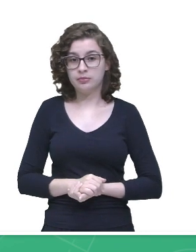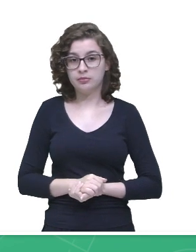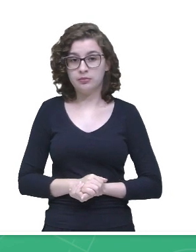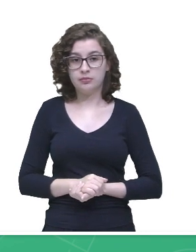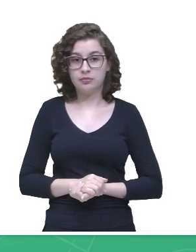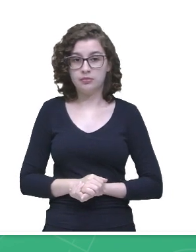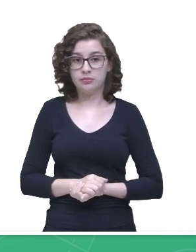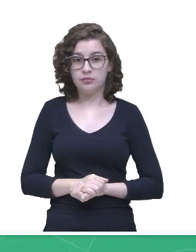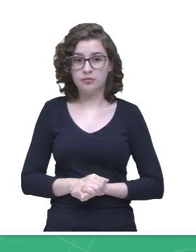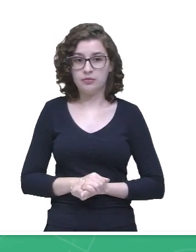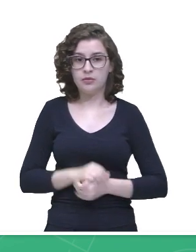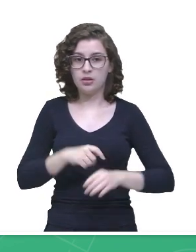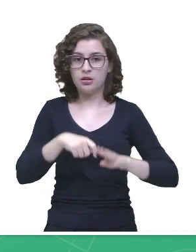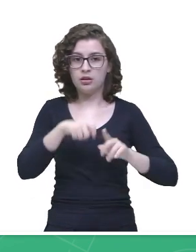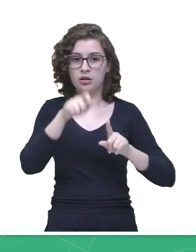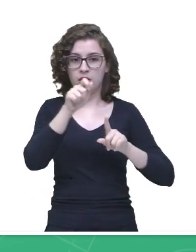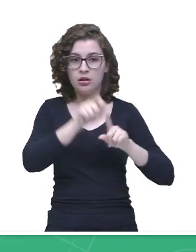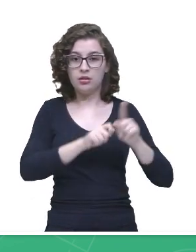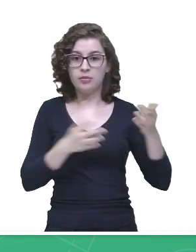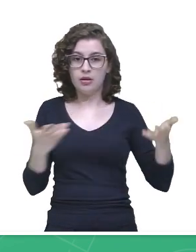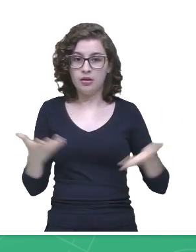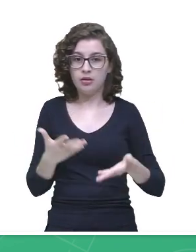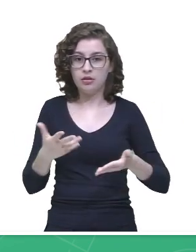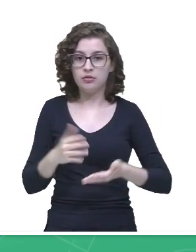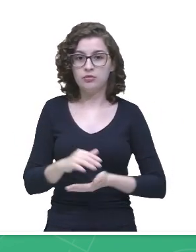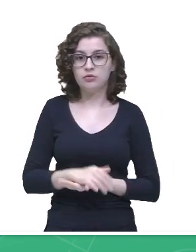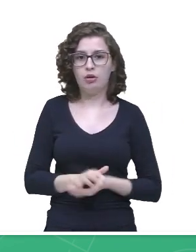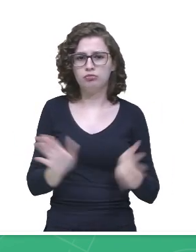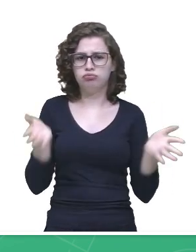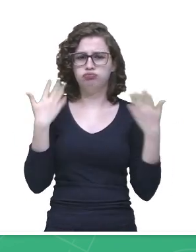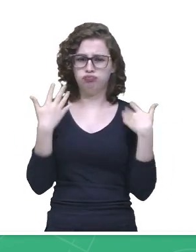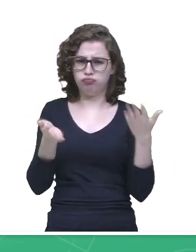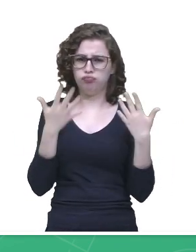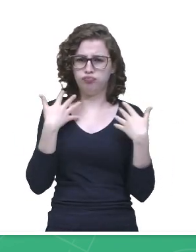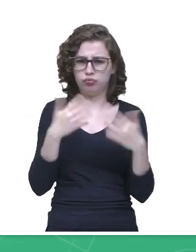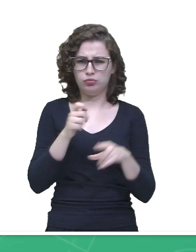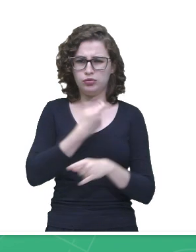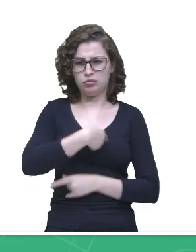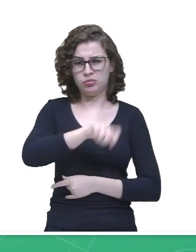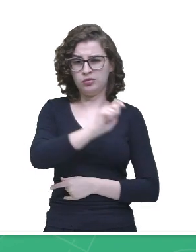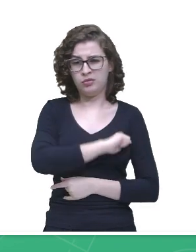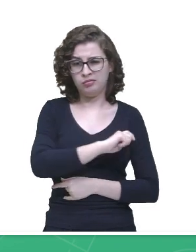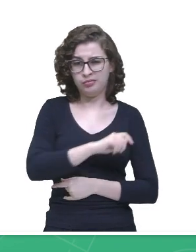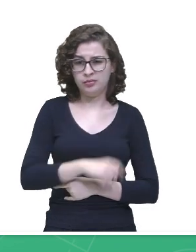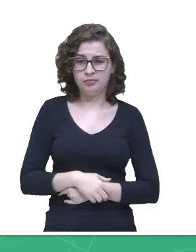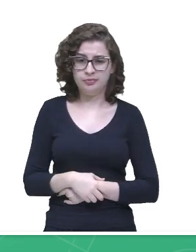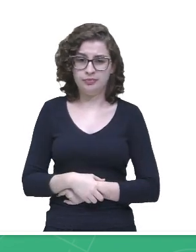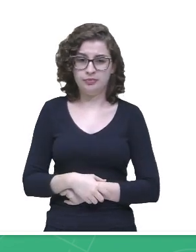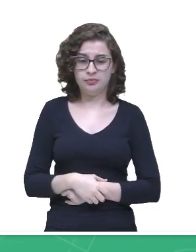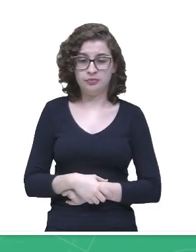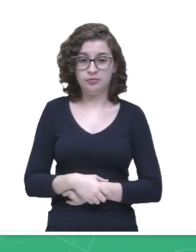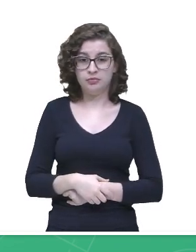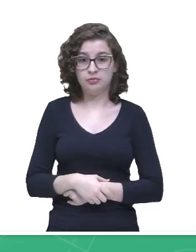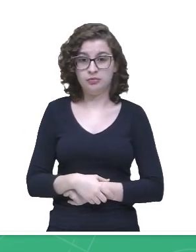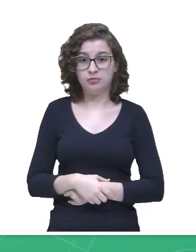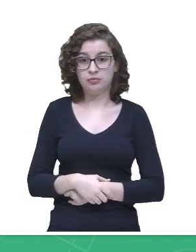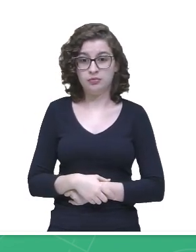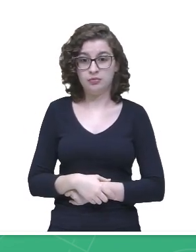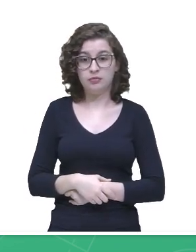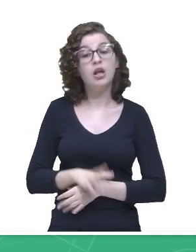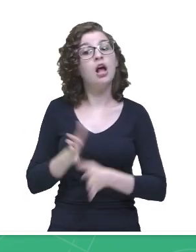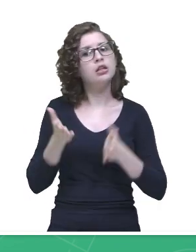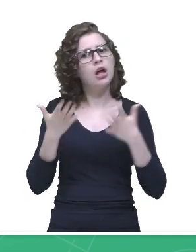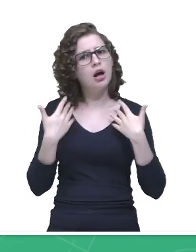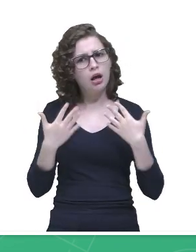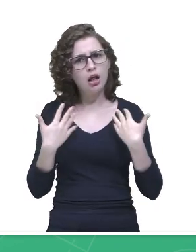não é sujeito. Este mês a ser muito calor em toda a Espanha. Então calor da Espanha. Eu estou falando